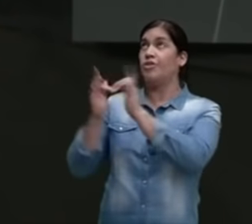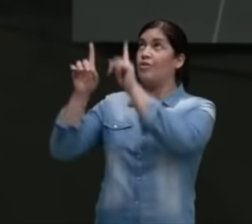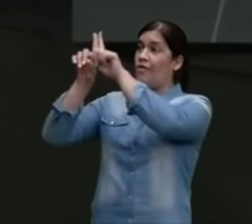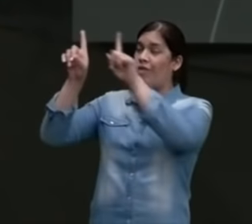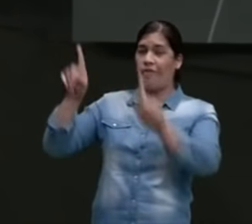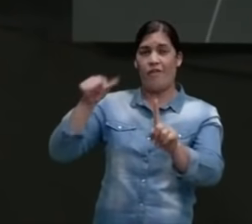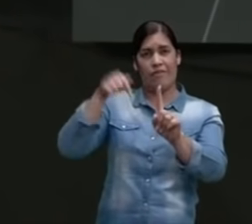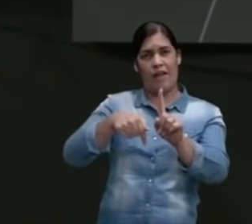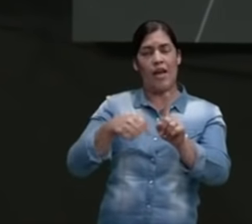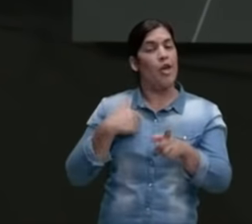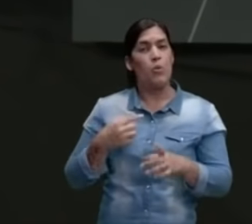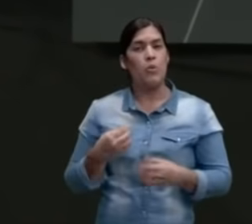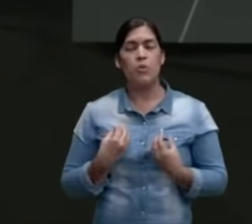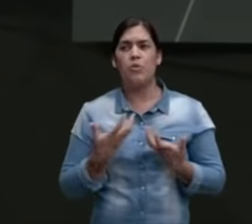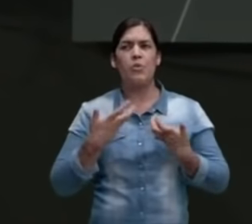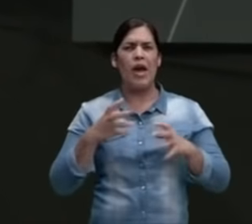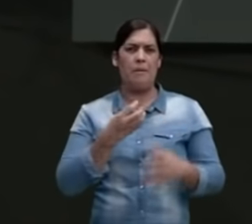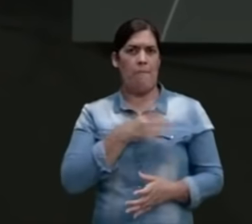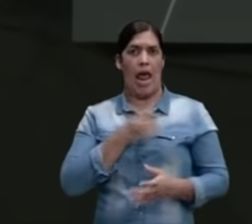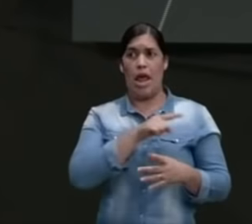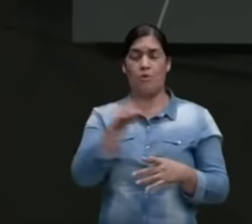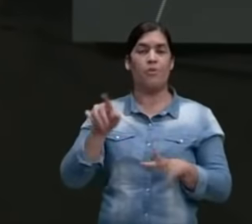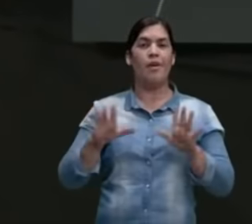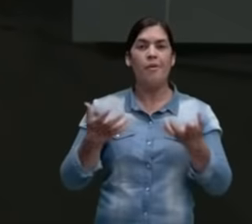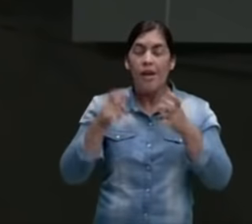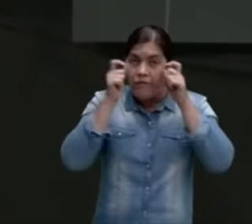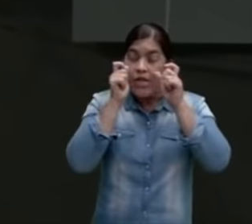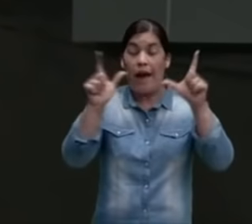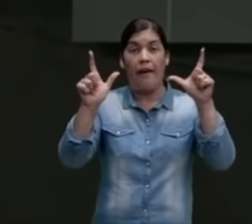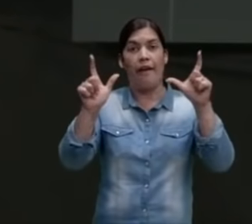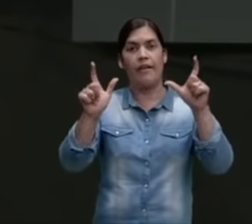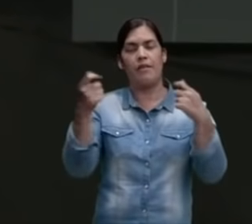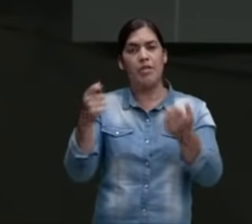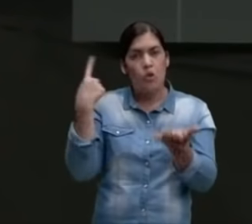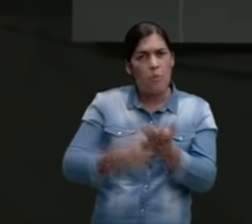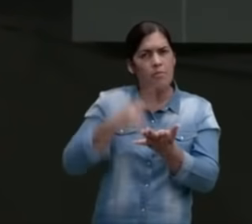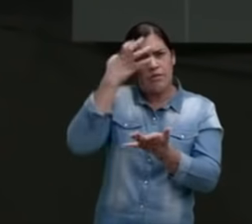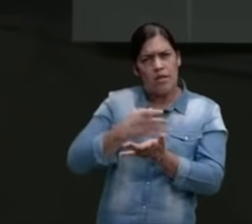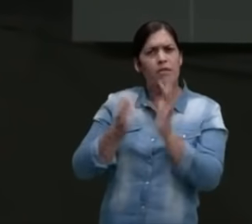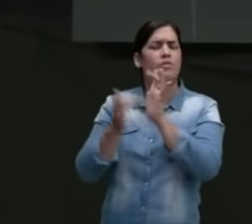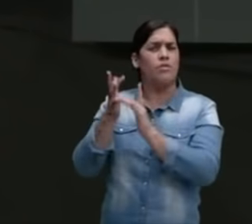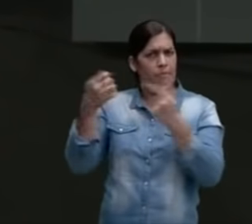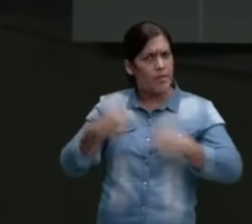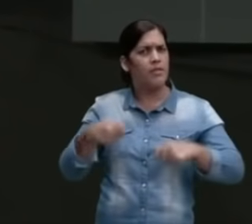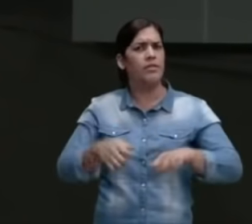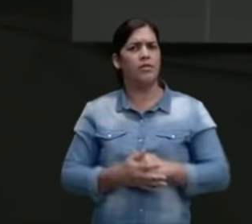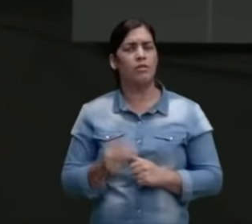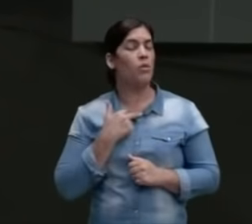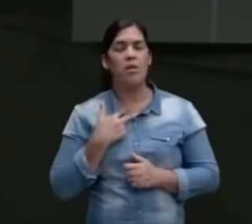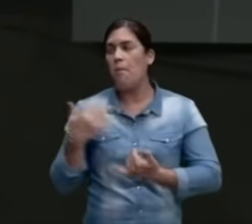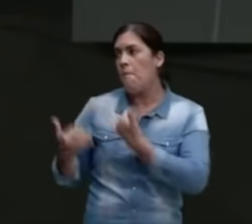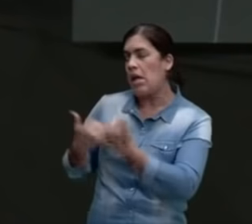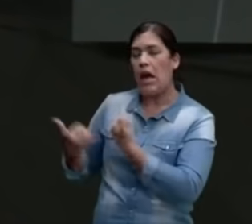não vim aqui passar medo em ninguém. Eu vim aqui abrir os seus olhos, porque nós precisamos ter um compromisso sério com Jesus. Nós não podemos